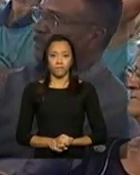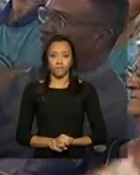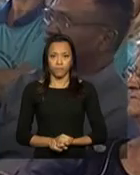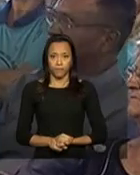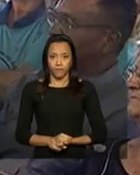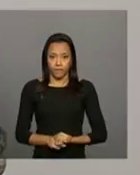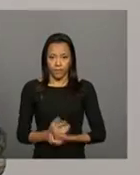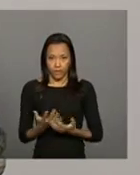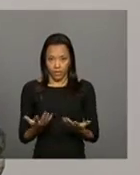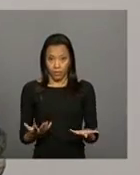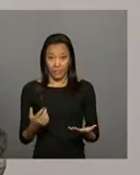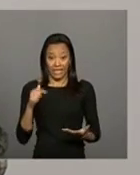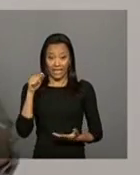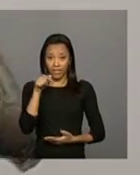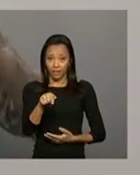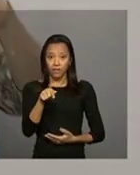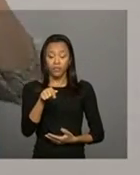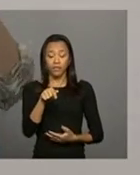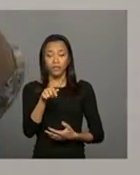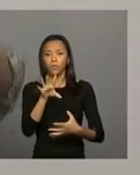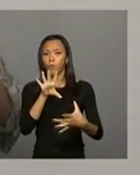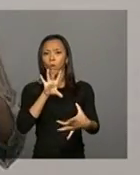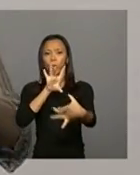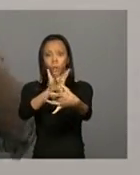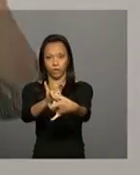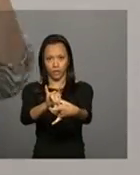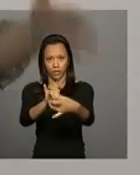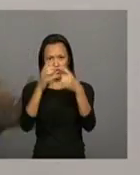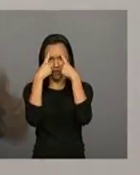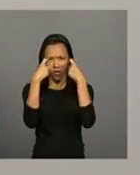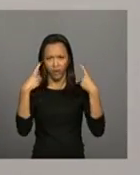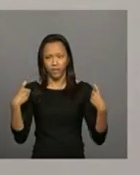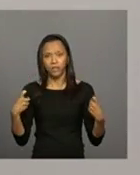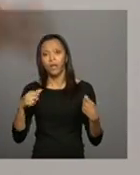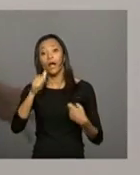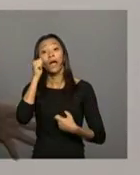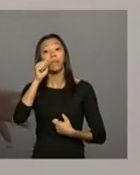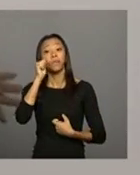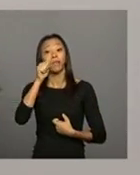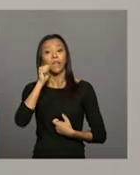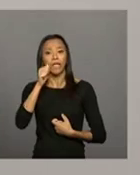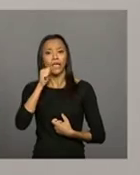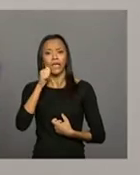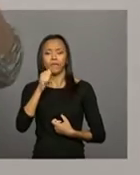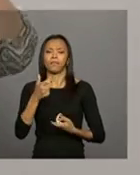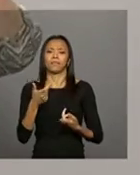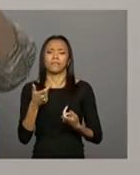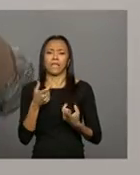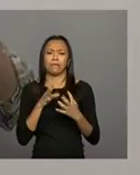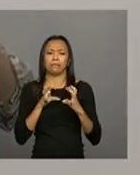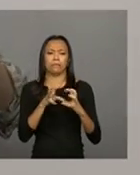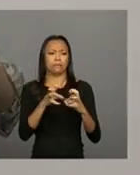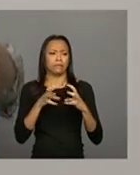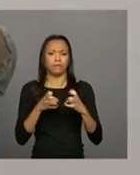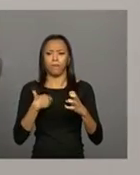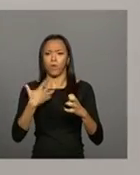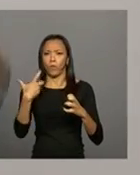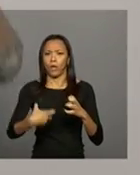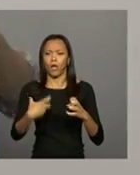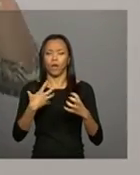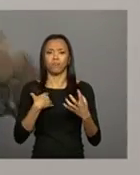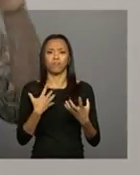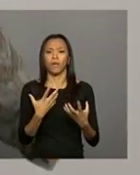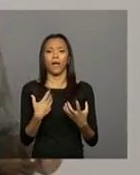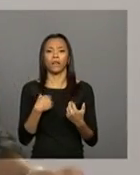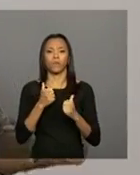Nesse quadro de violência, está ali a mulher brigando pelo seu espaço. Está ali a mulher não